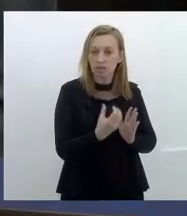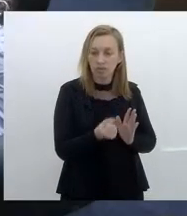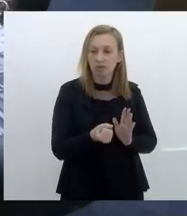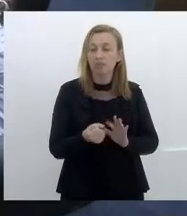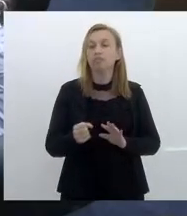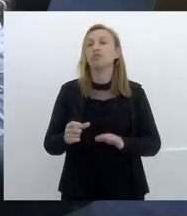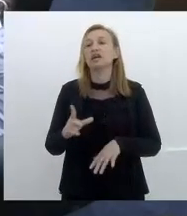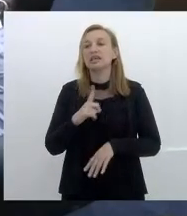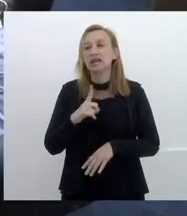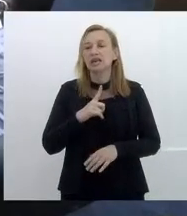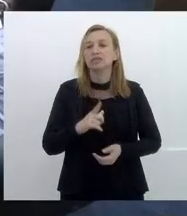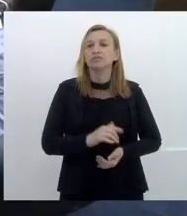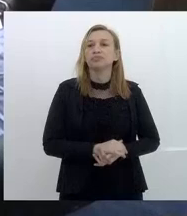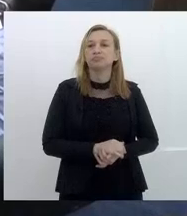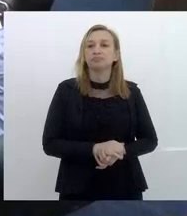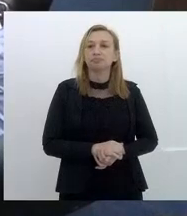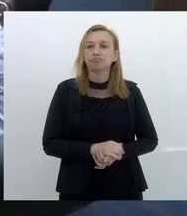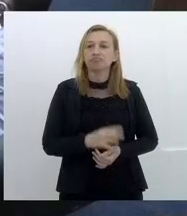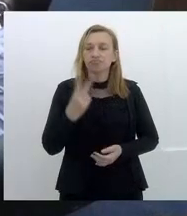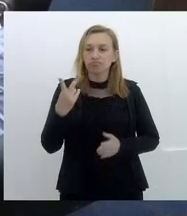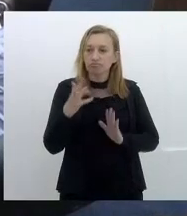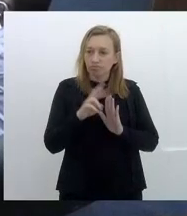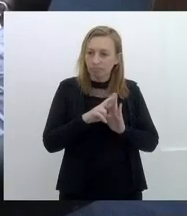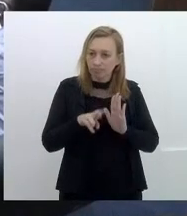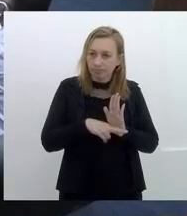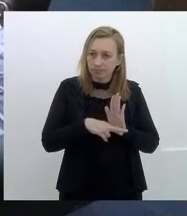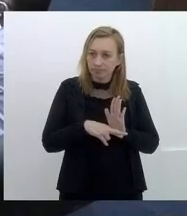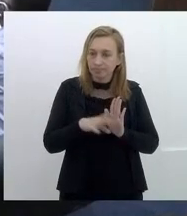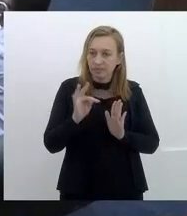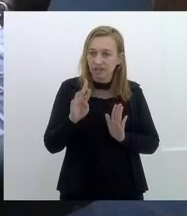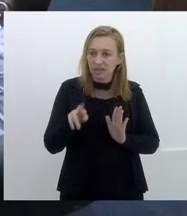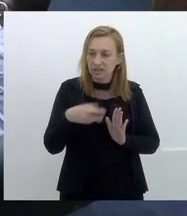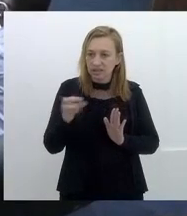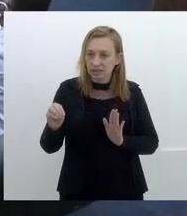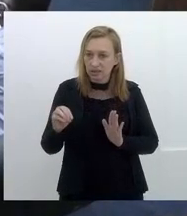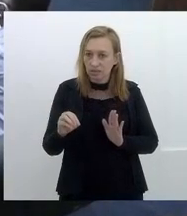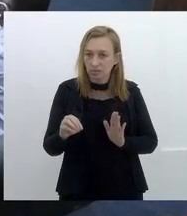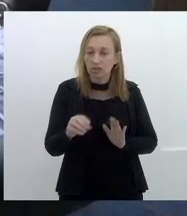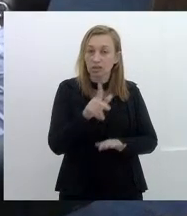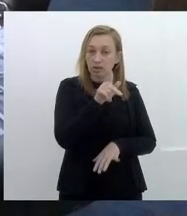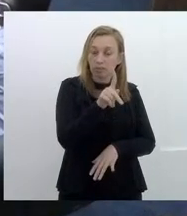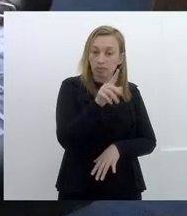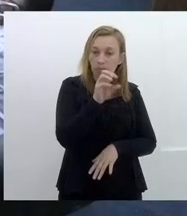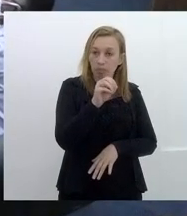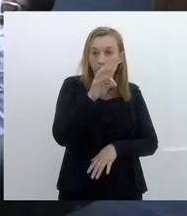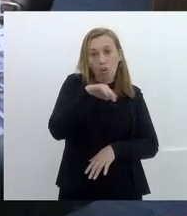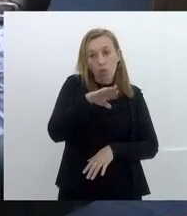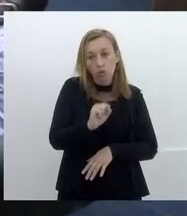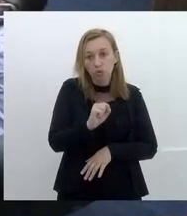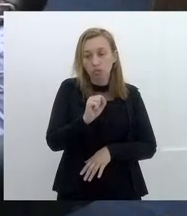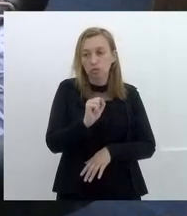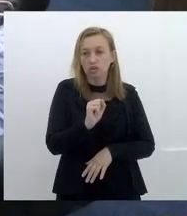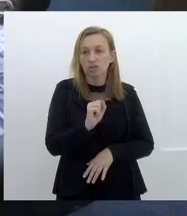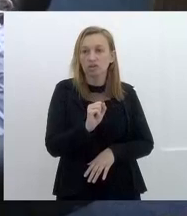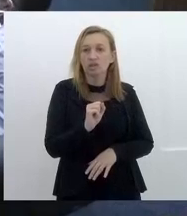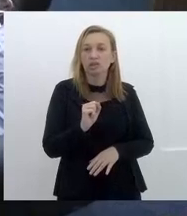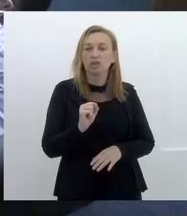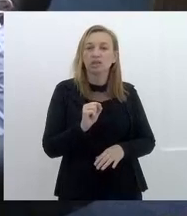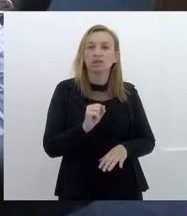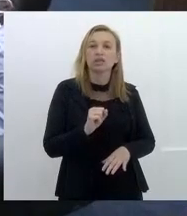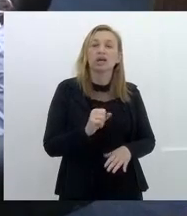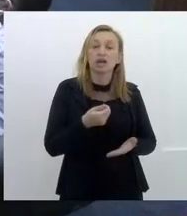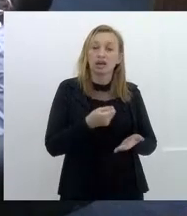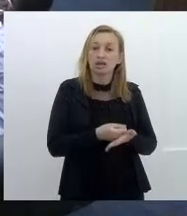existe Existem duas regras de transição a de pontos ela faz um adicional de